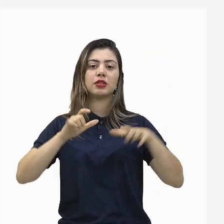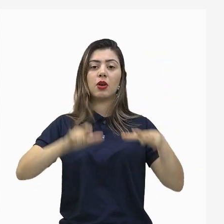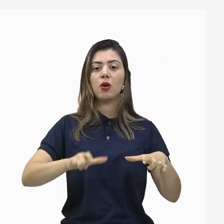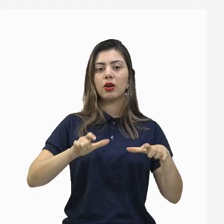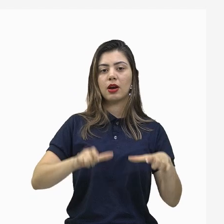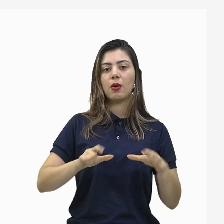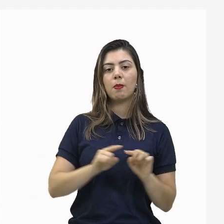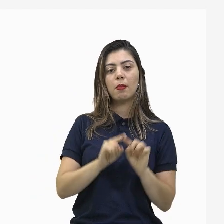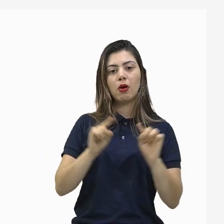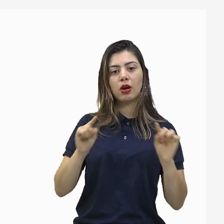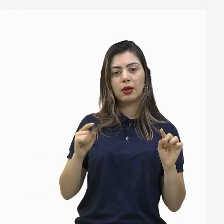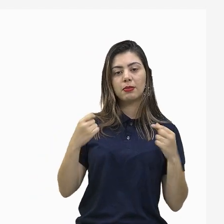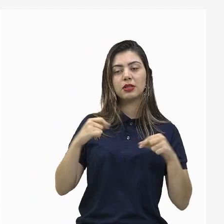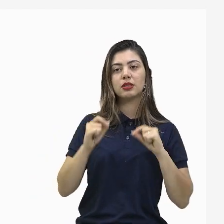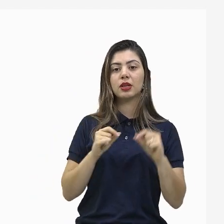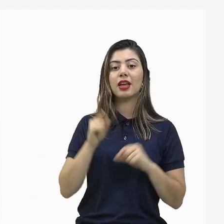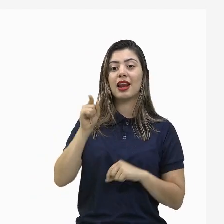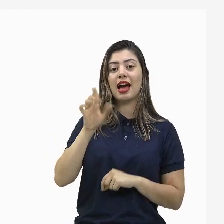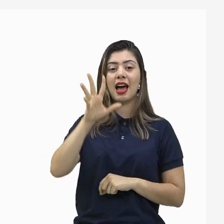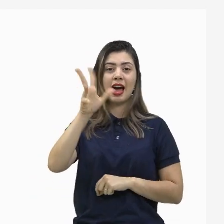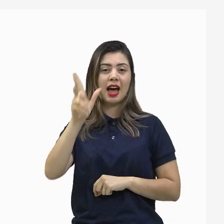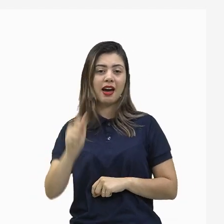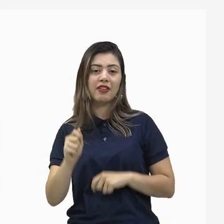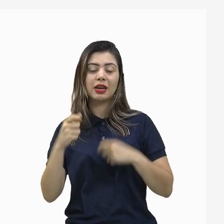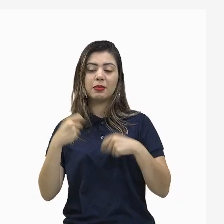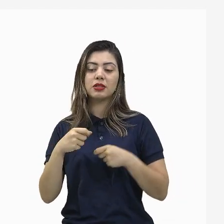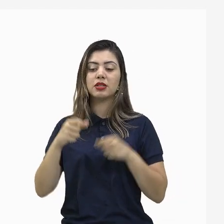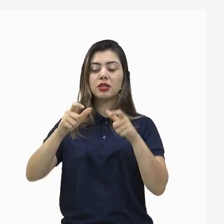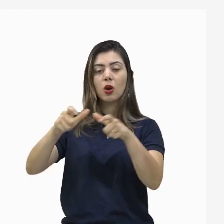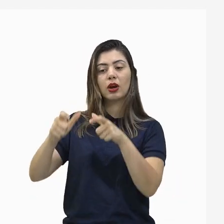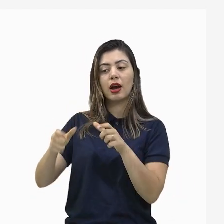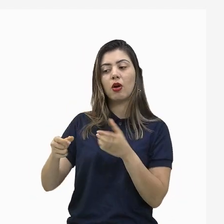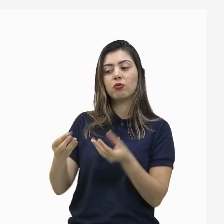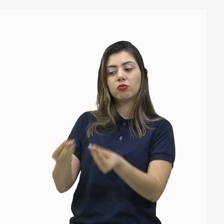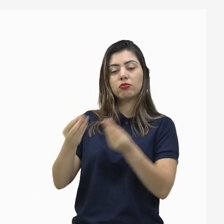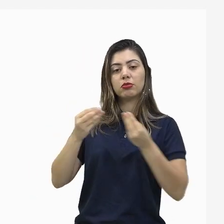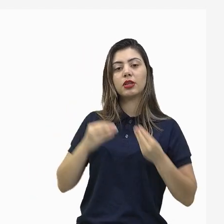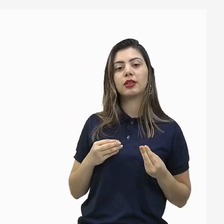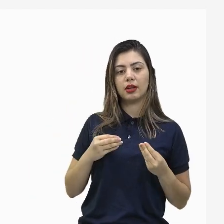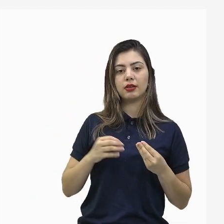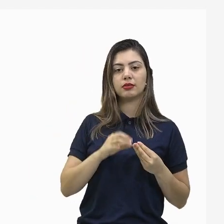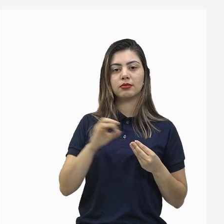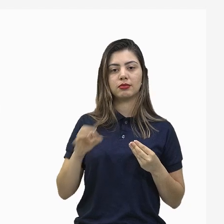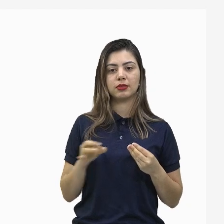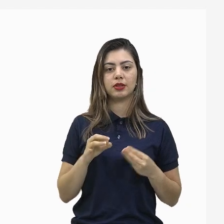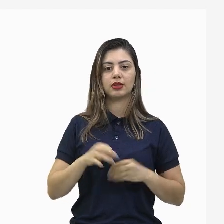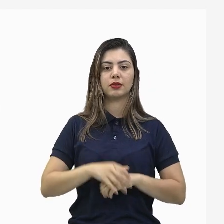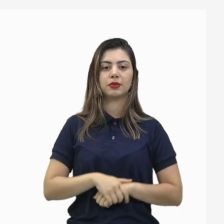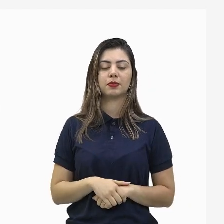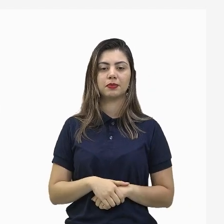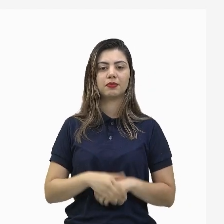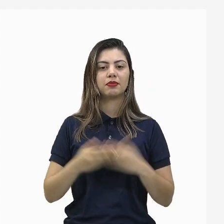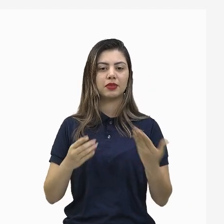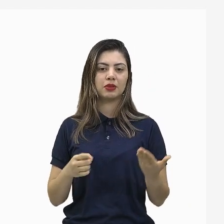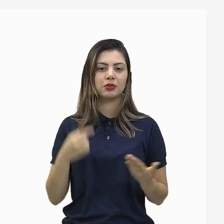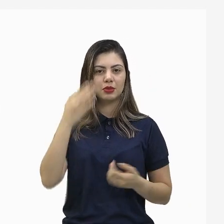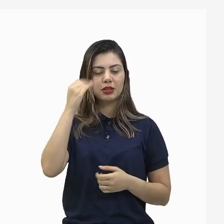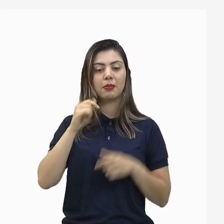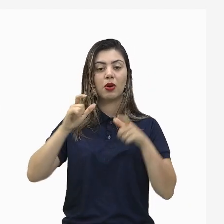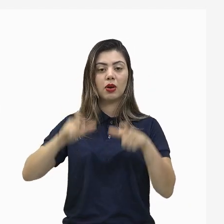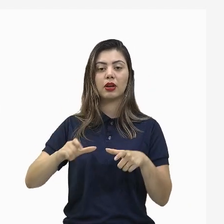de compensações territoriais na África, né, equatorial francesa, que é então aí o